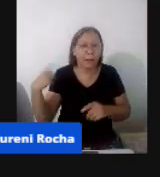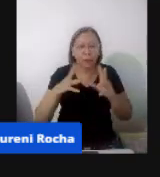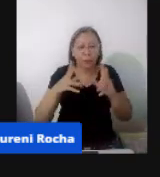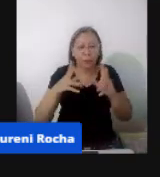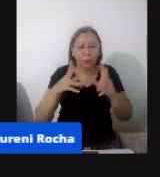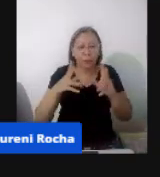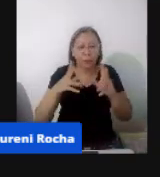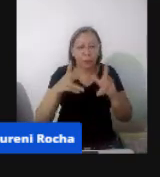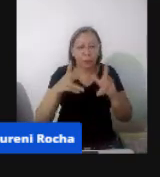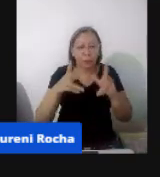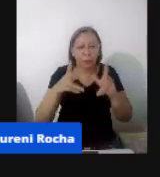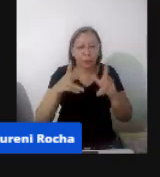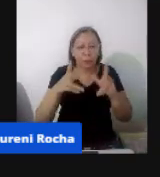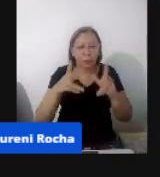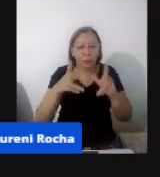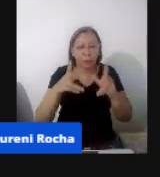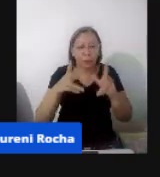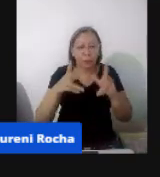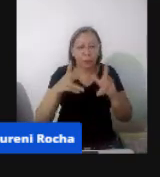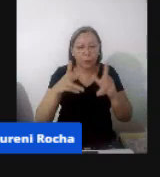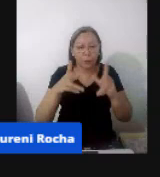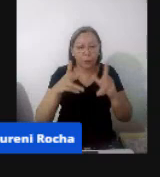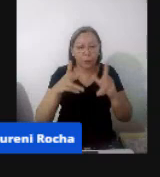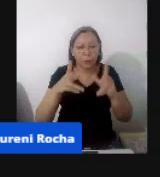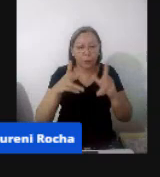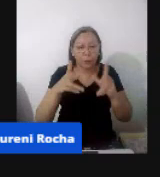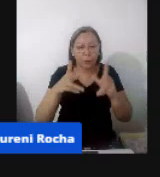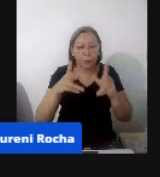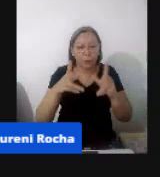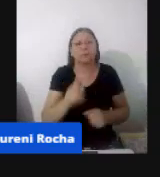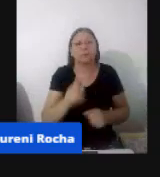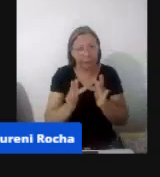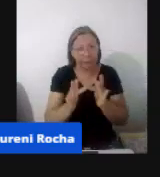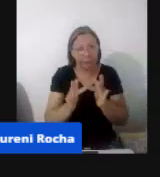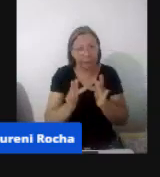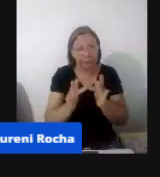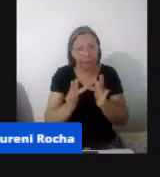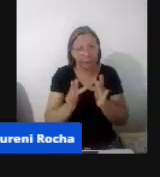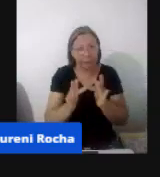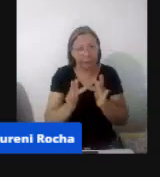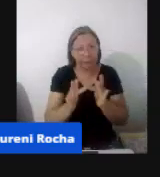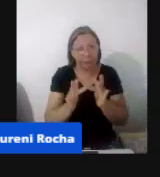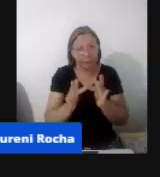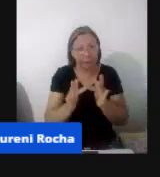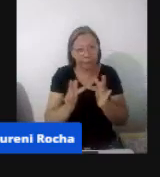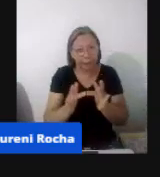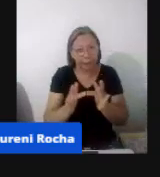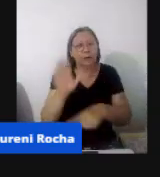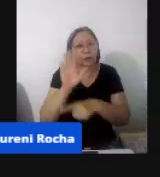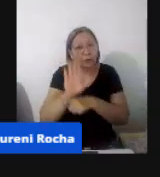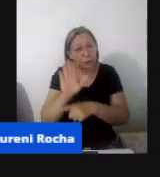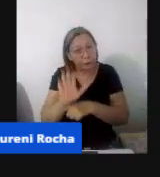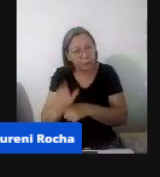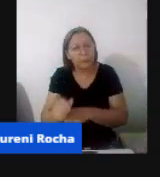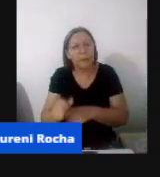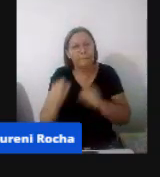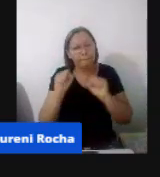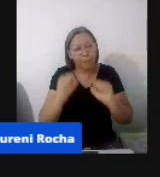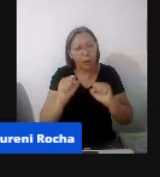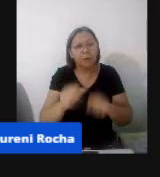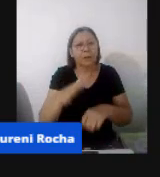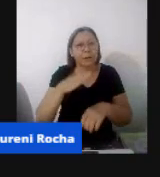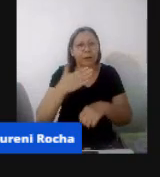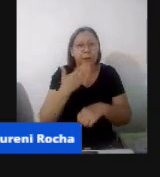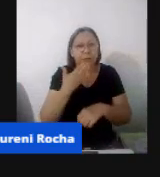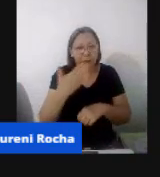contato conosco, se não o fizeram, qualquer dificuldade, qualquer necessidade, por gentileza, nos chame, que nós